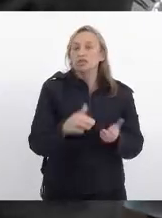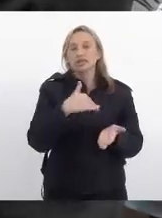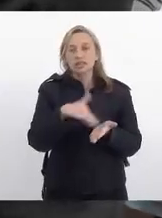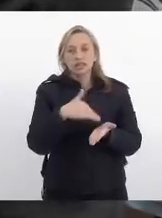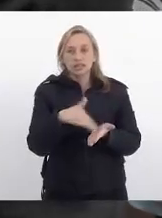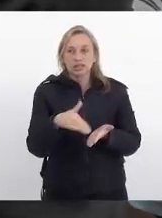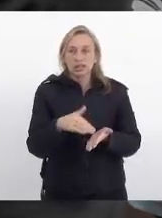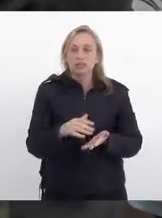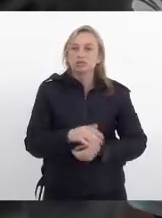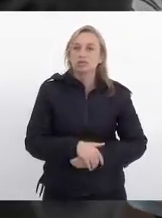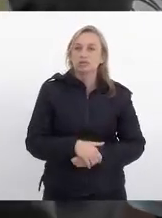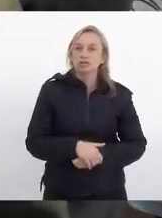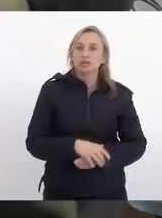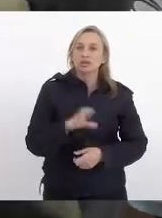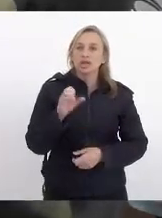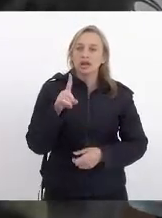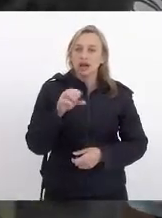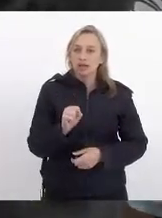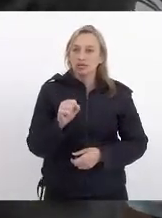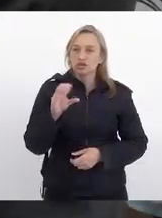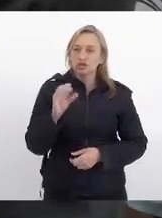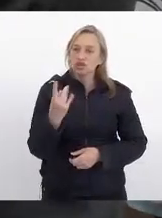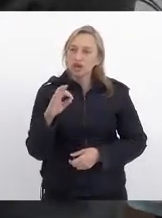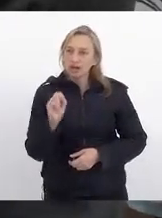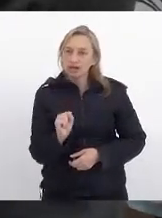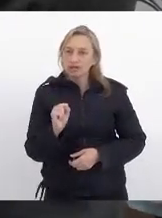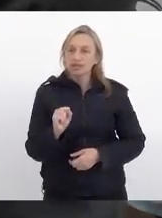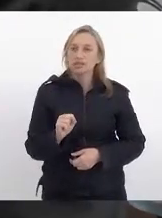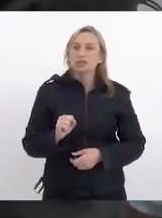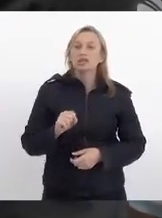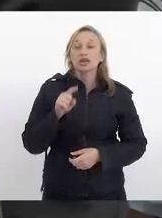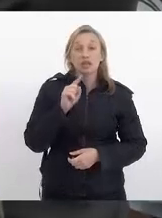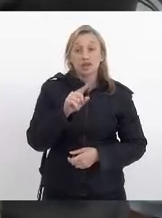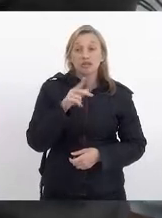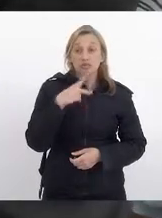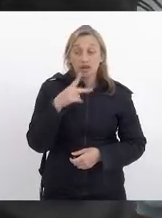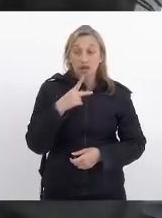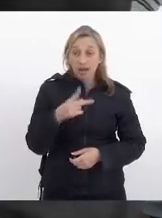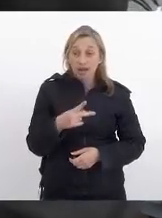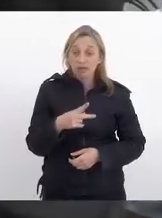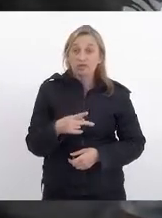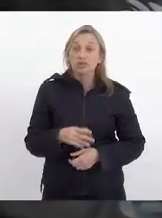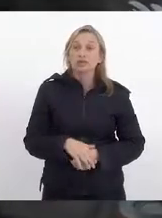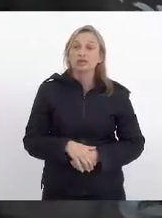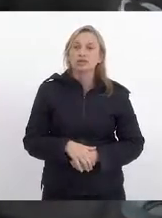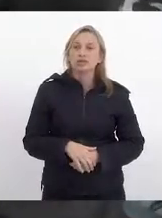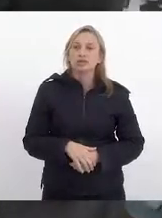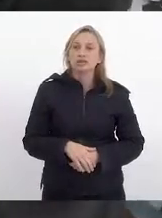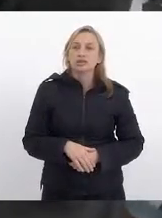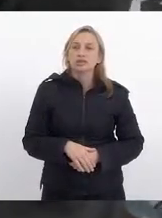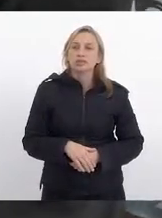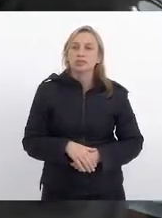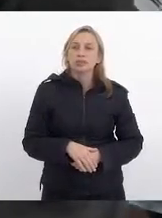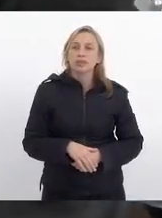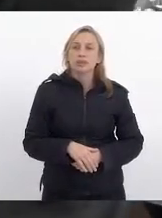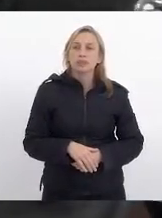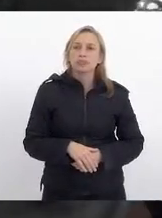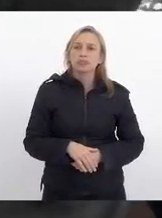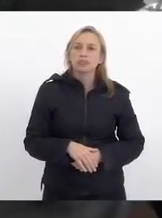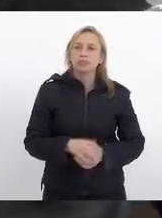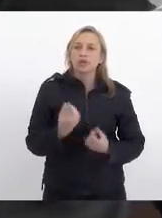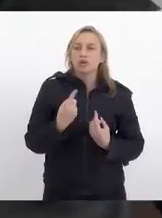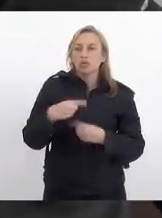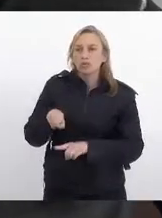secretaria 1º secretário os cargos chá e o secretário Carlos Chaves se manifestou peremptoriamente